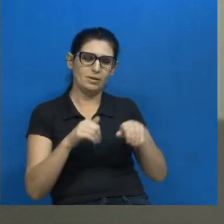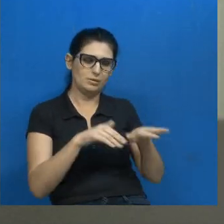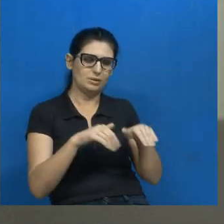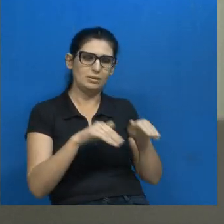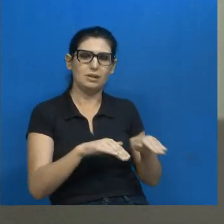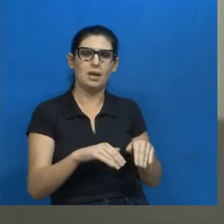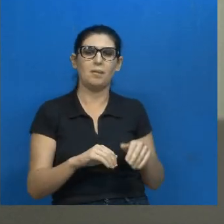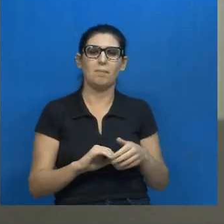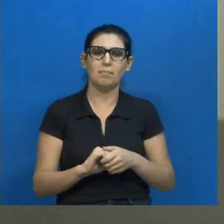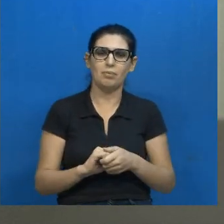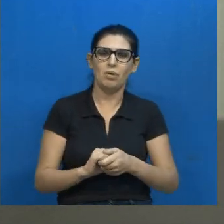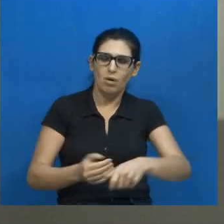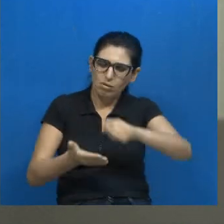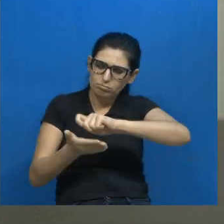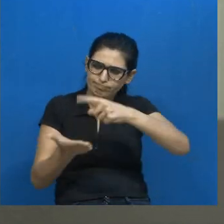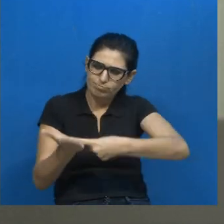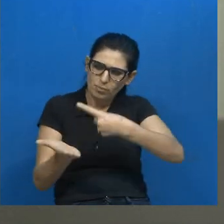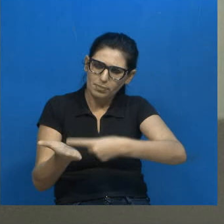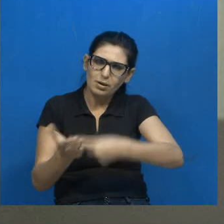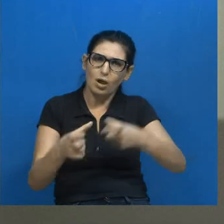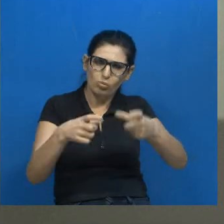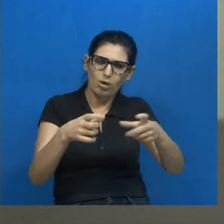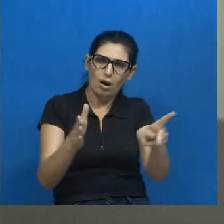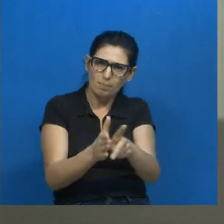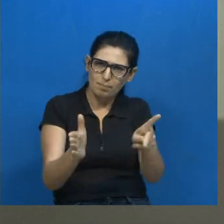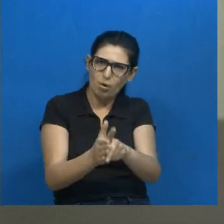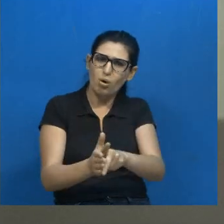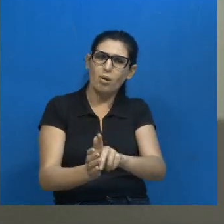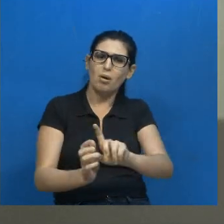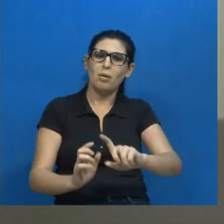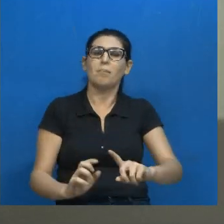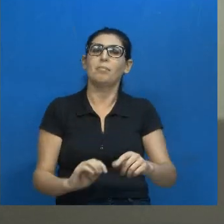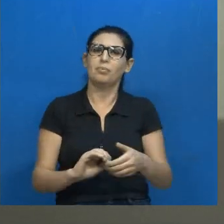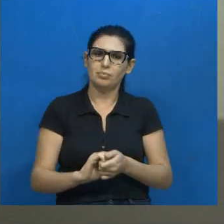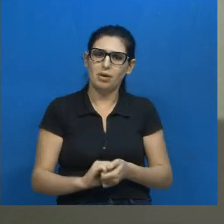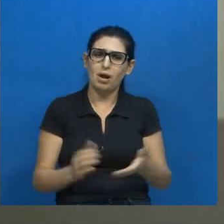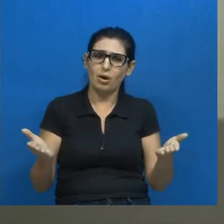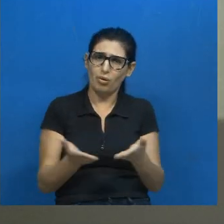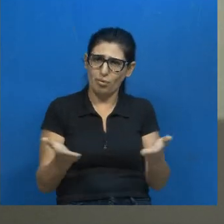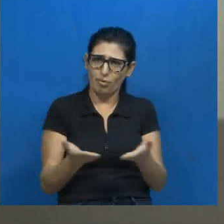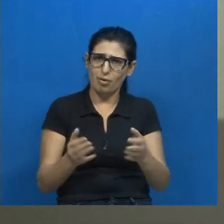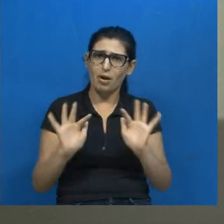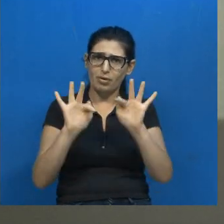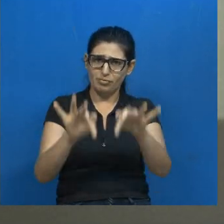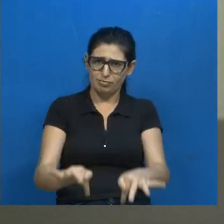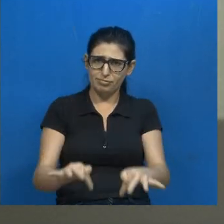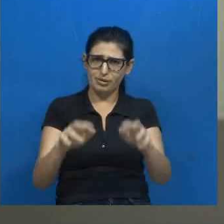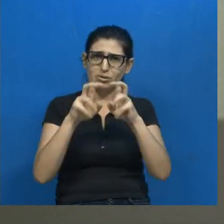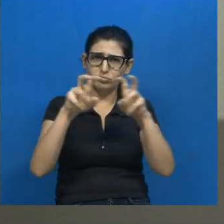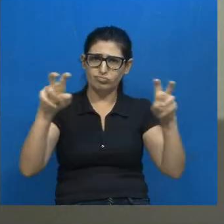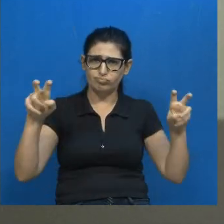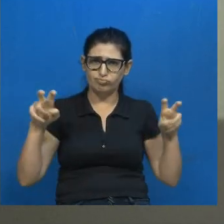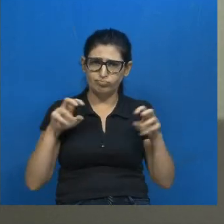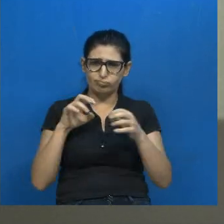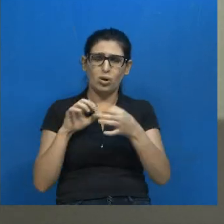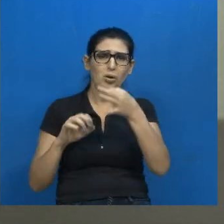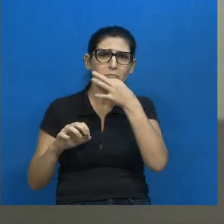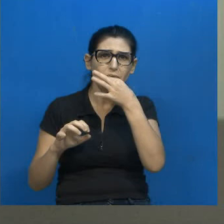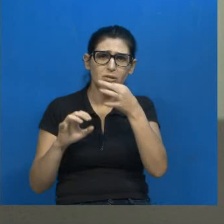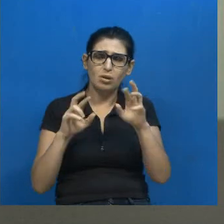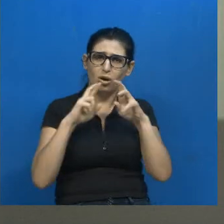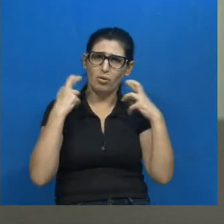ser certinho e vai ser comunicado e ter maior comunicação. Então, declaro encerrada essa audiência e quem